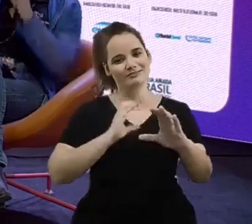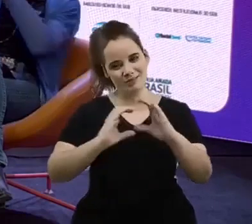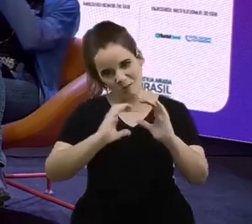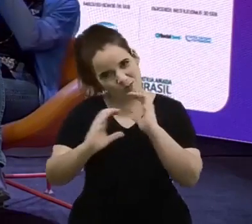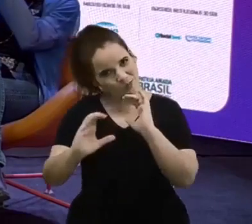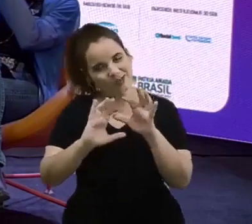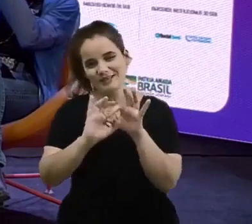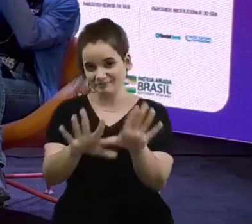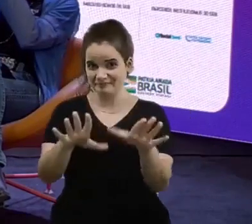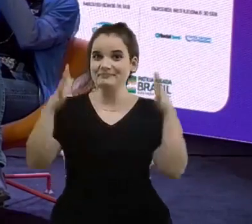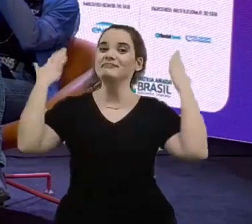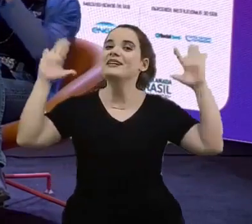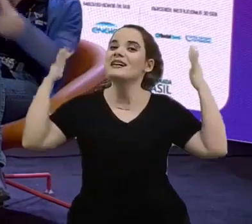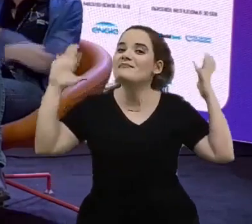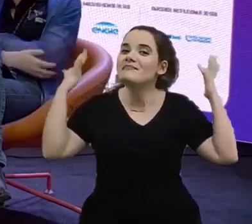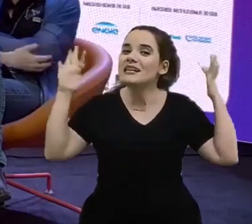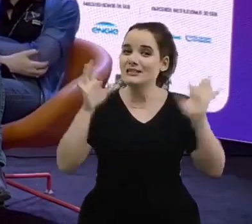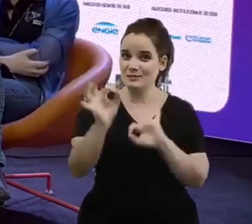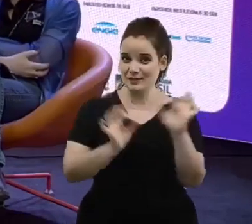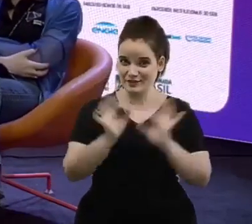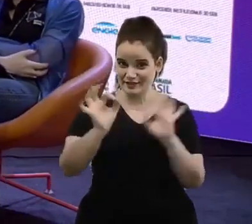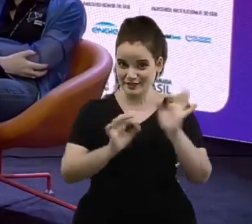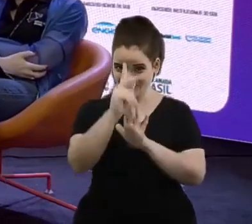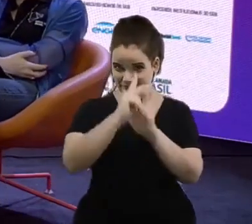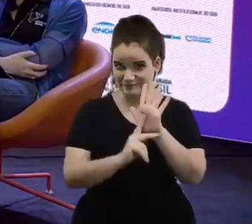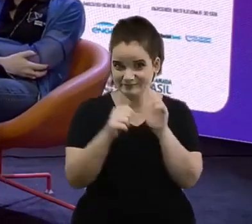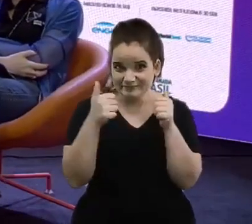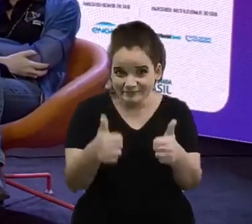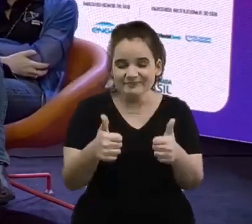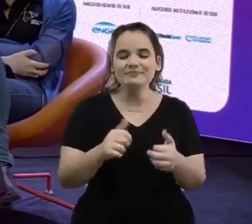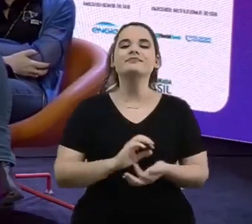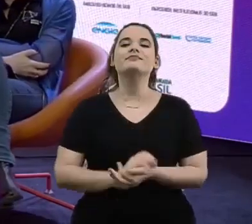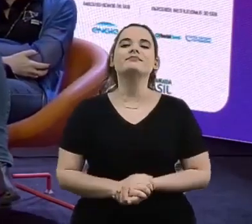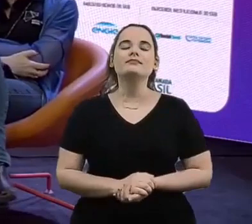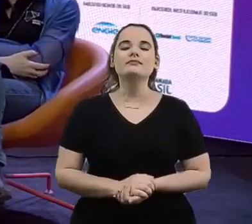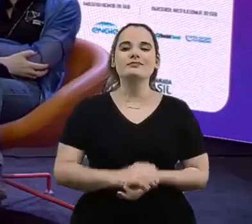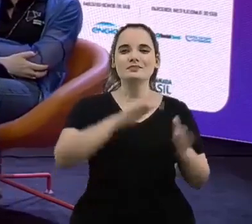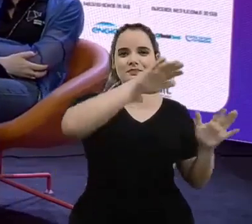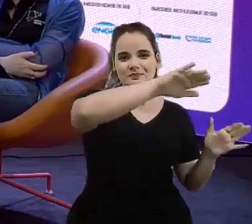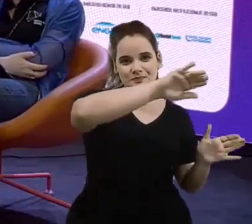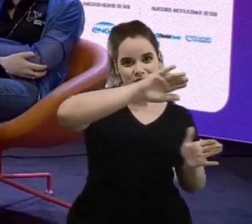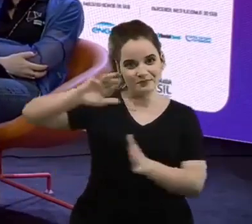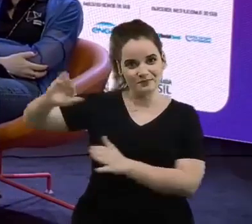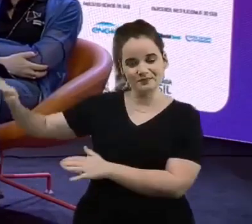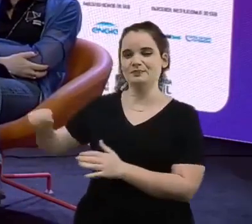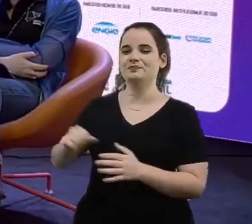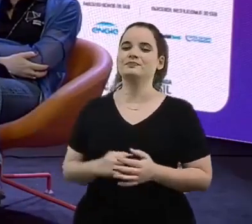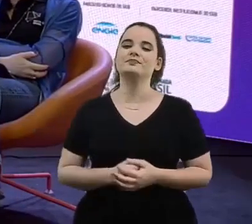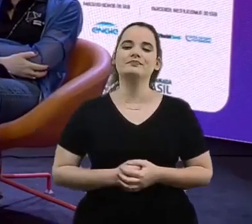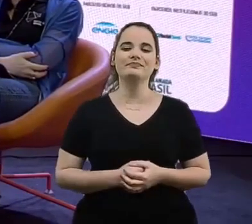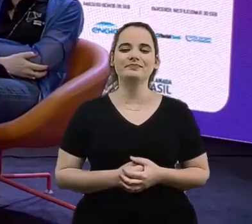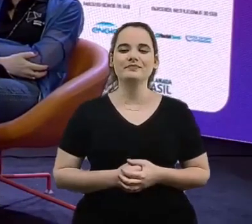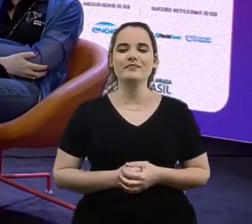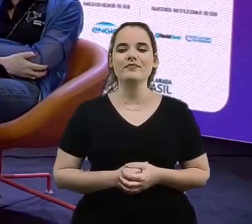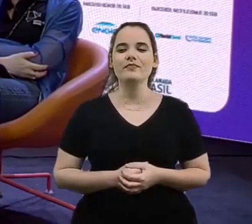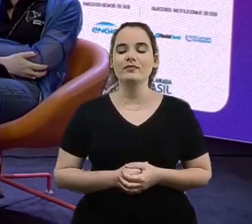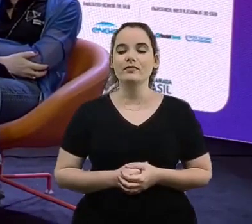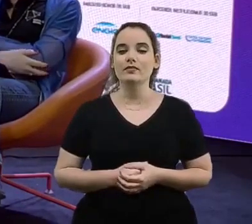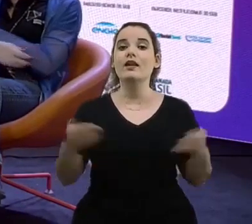projeto. A gente vai, então, agora para a segunda rodada de apresentações. Então, eu vou chamar agora a Natália